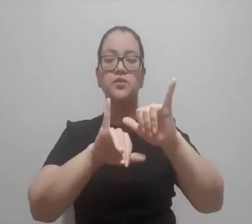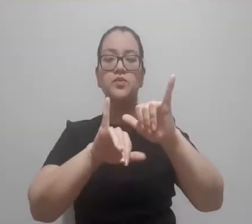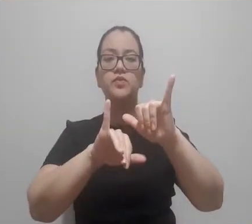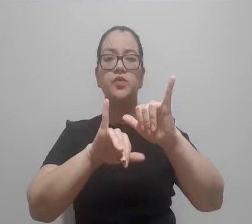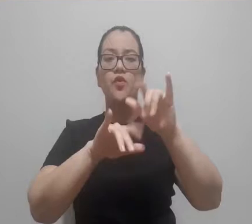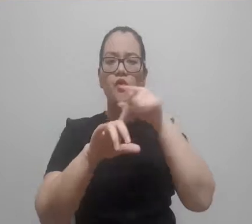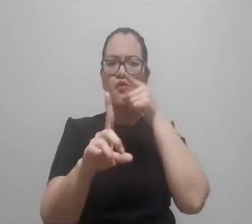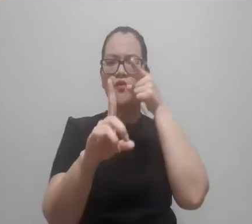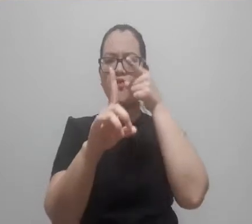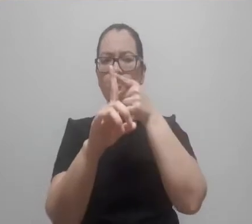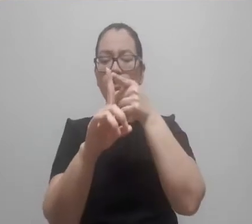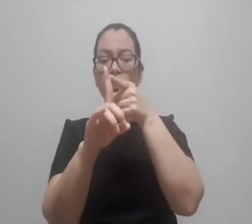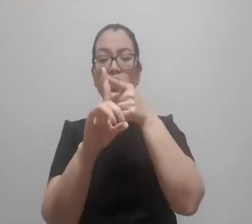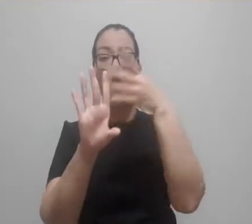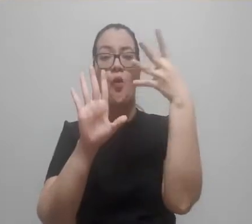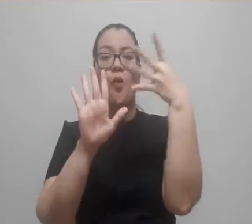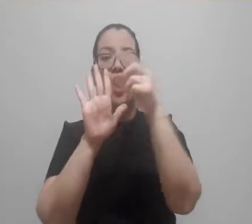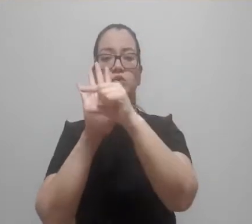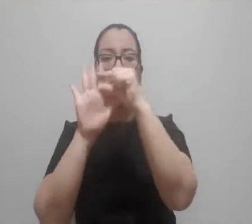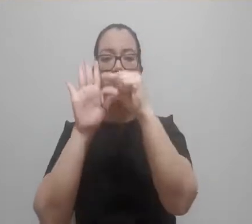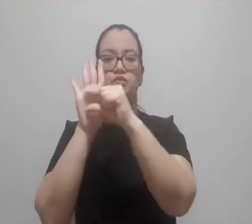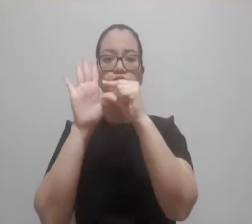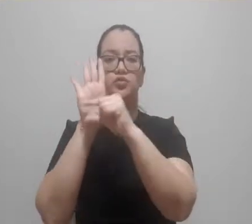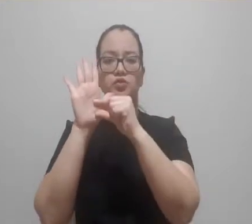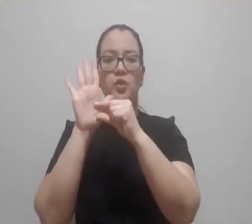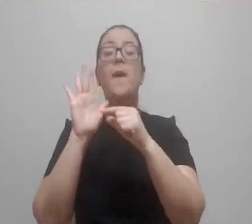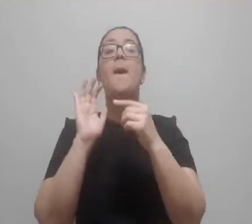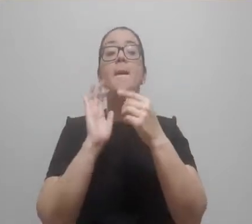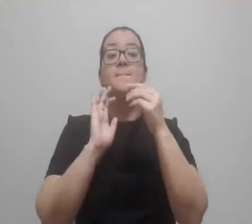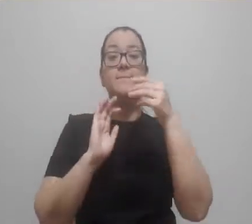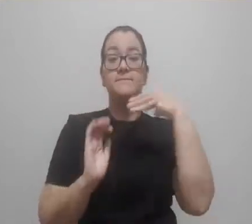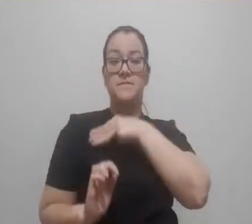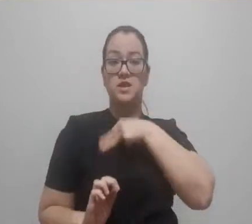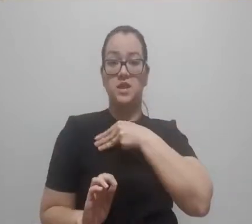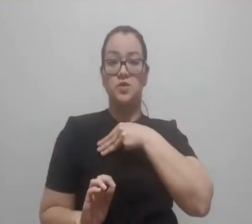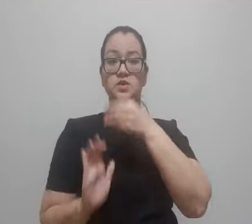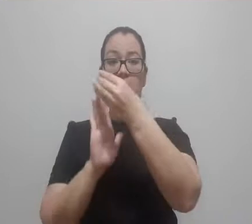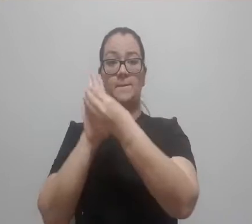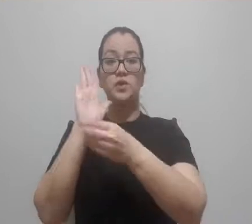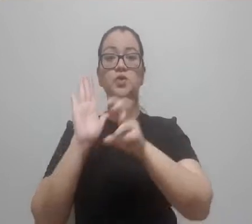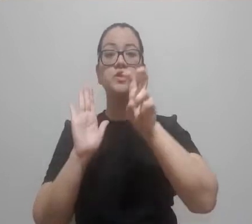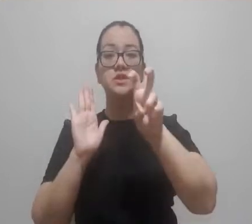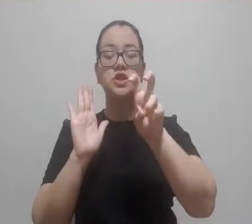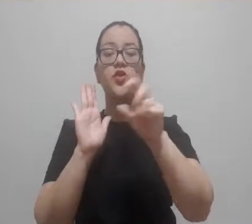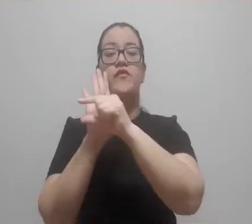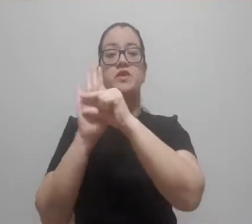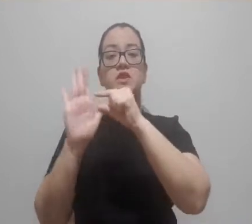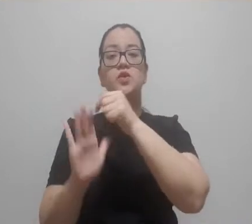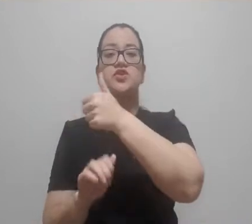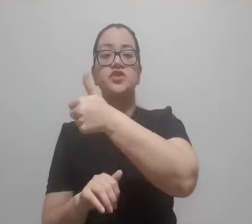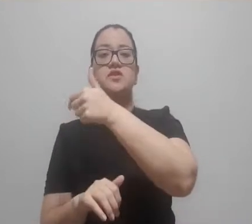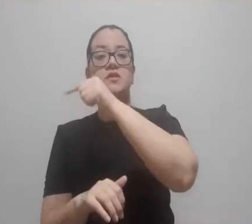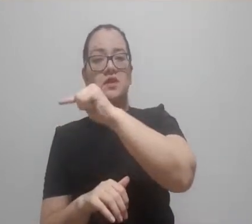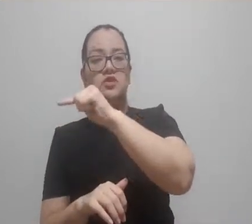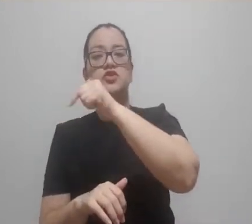4 versículos seguintes, que é Mateus capítulo 5, versículos 17 18, 19